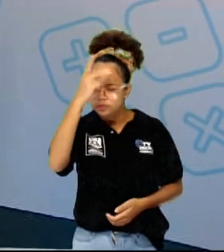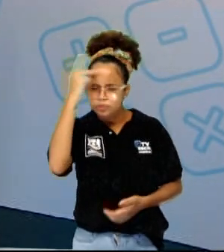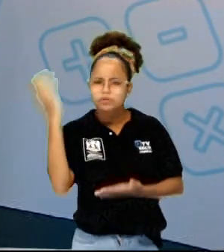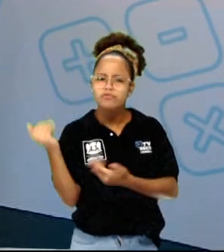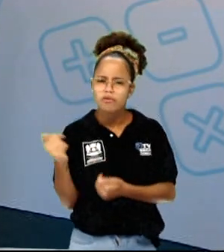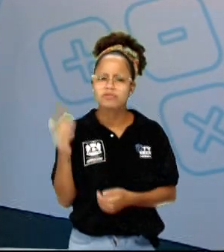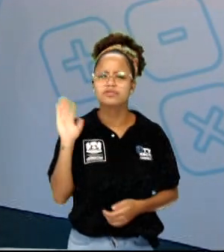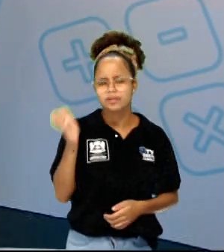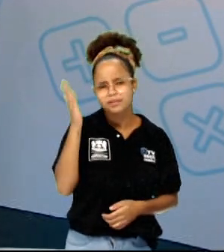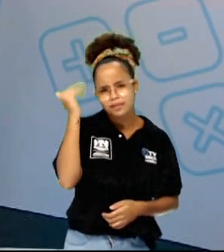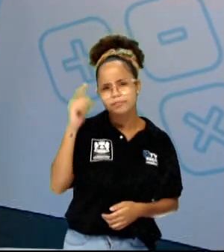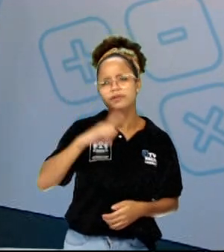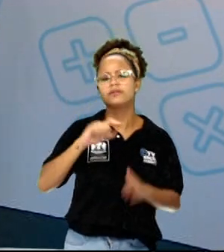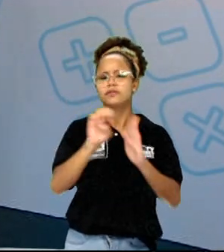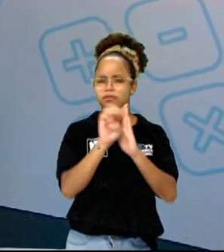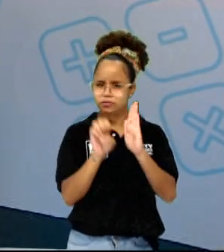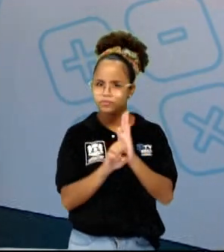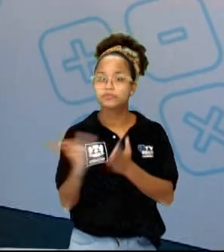da Juventude.